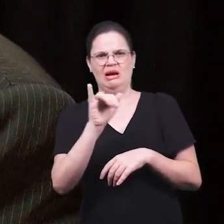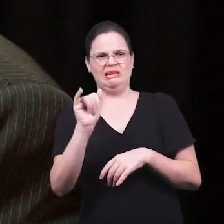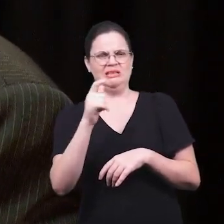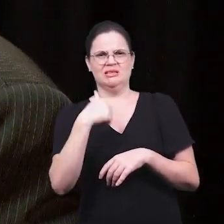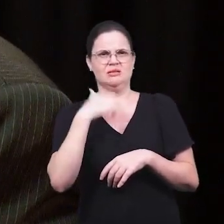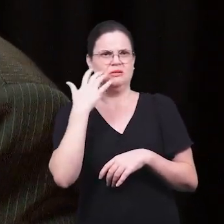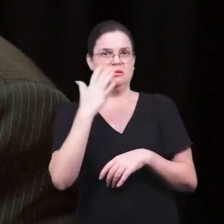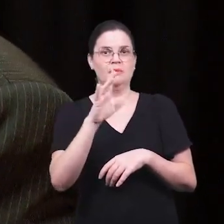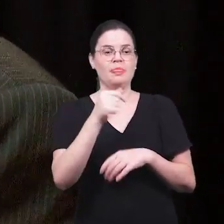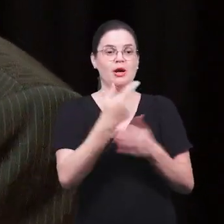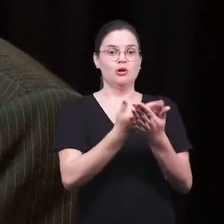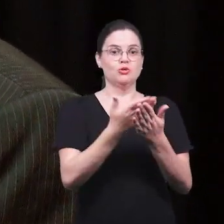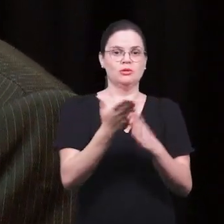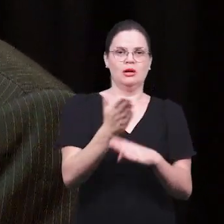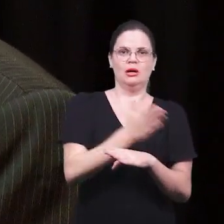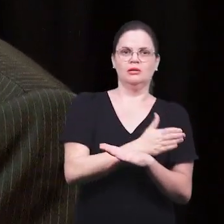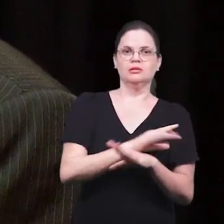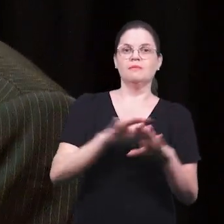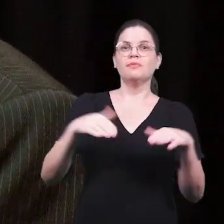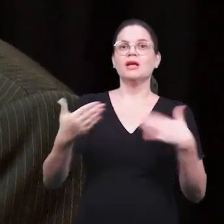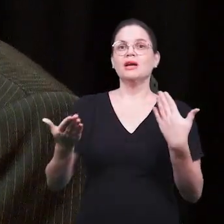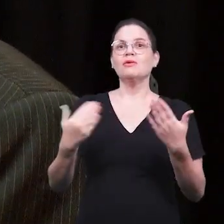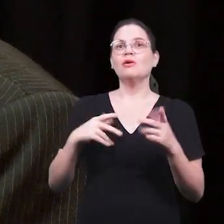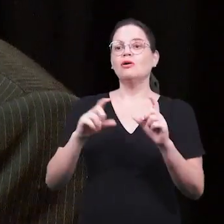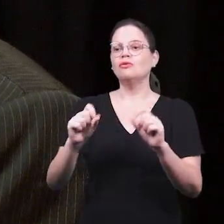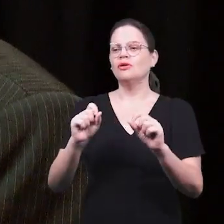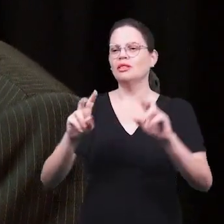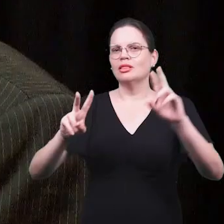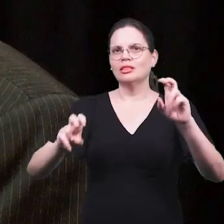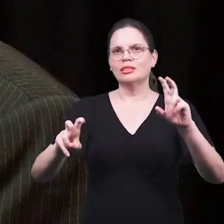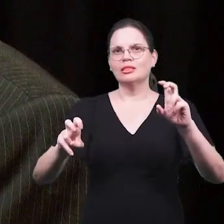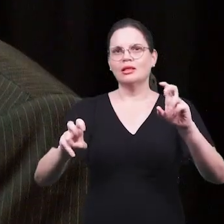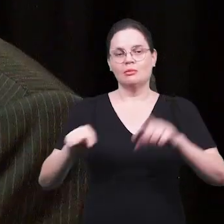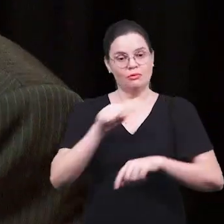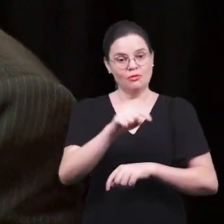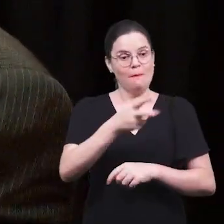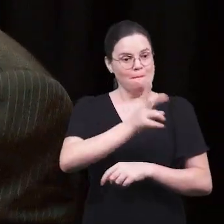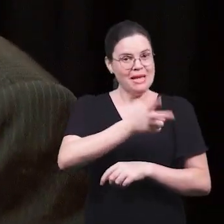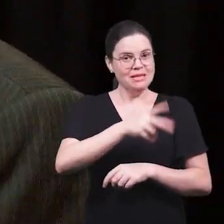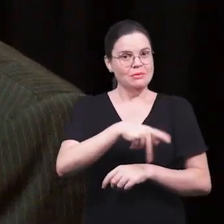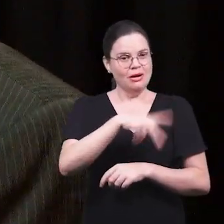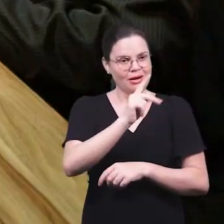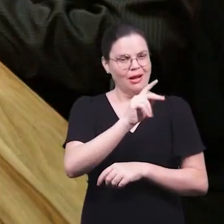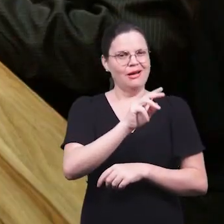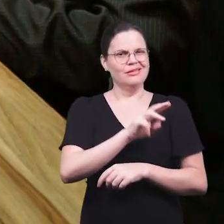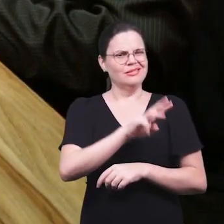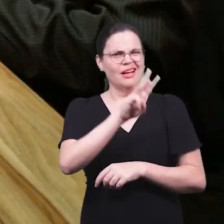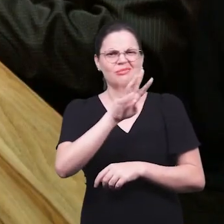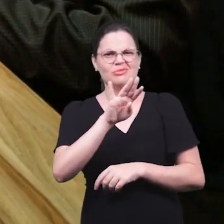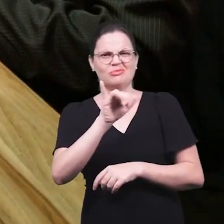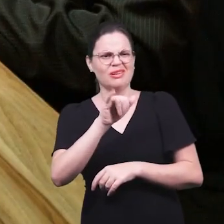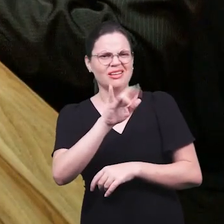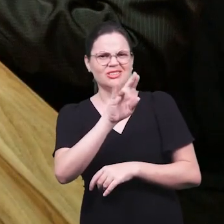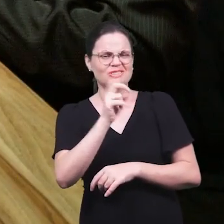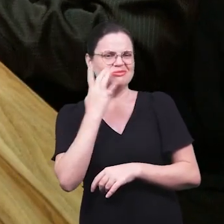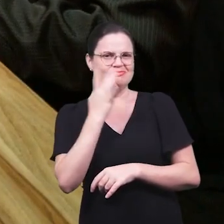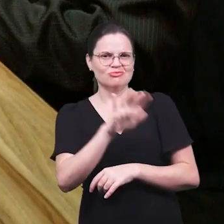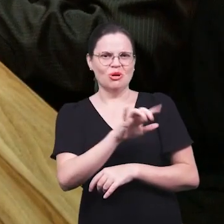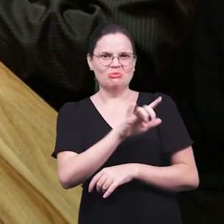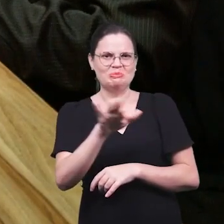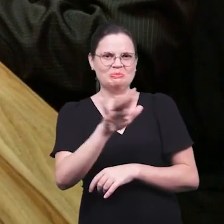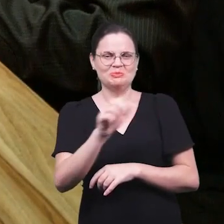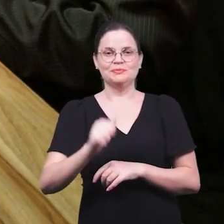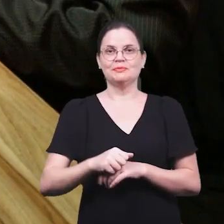essa palavra. Estudei praticamente na semana anterior à prova. E caiu. Qual foi o tema?